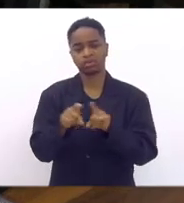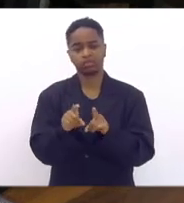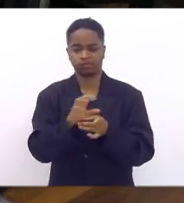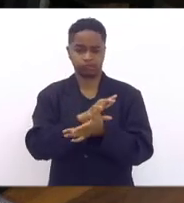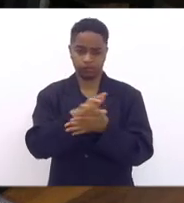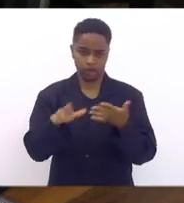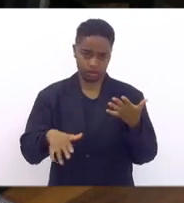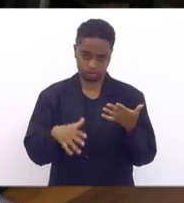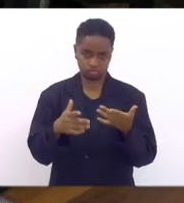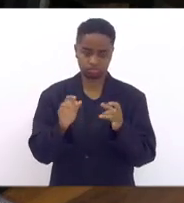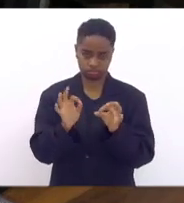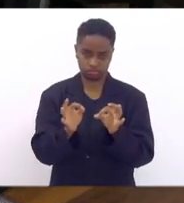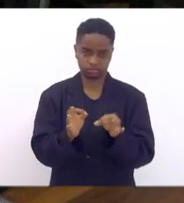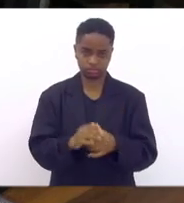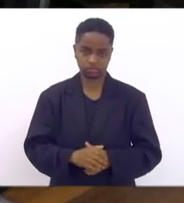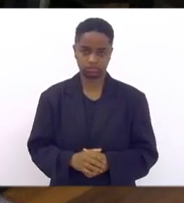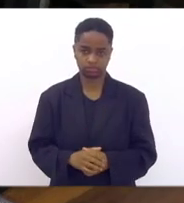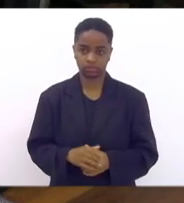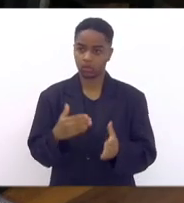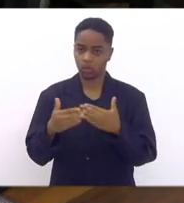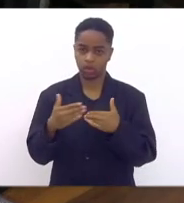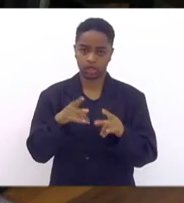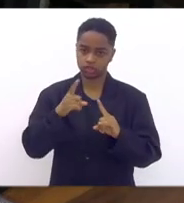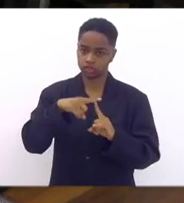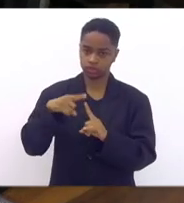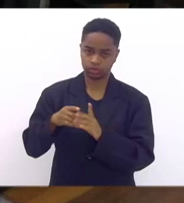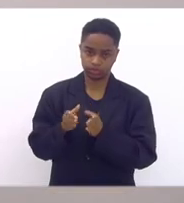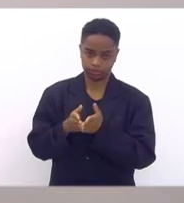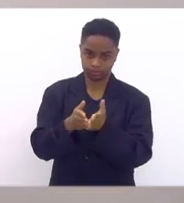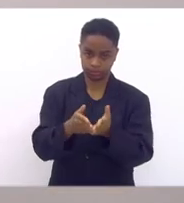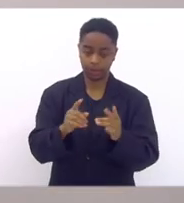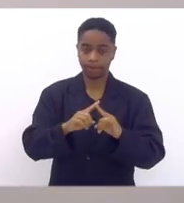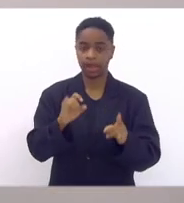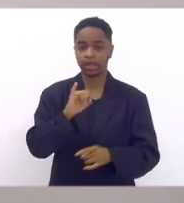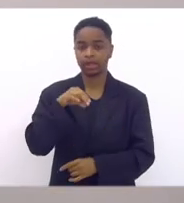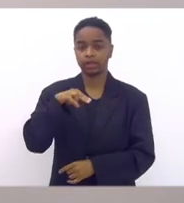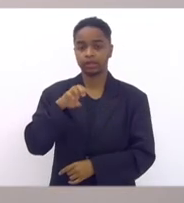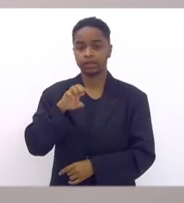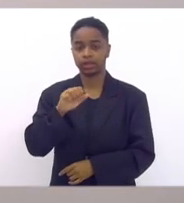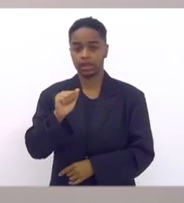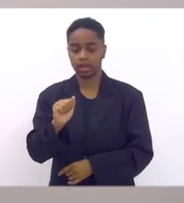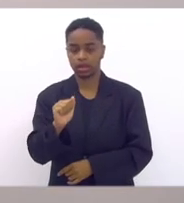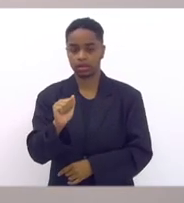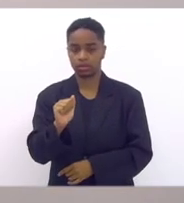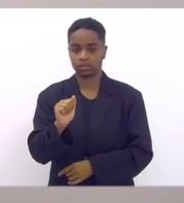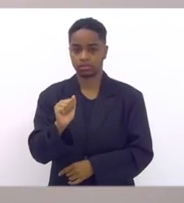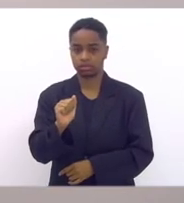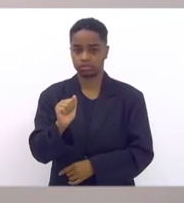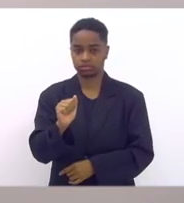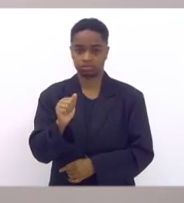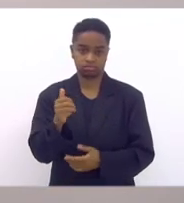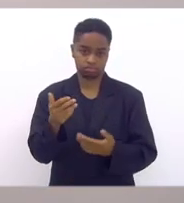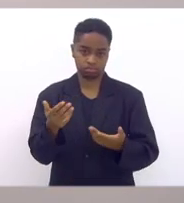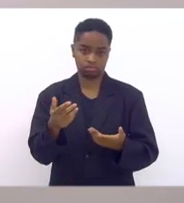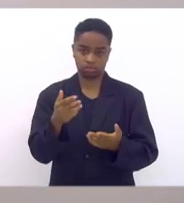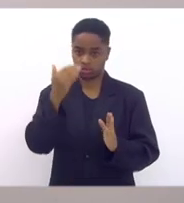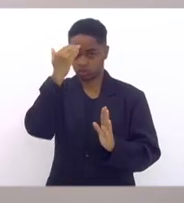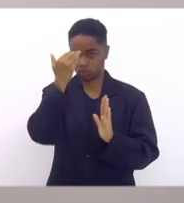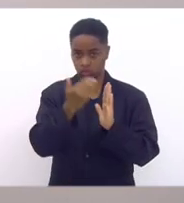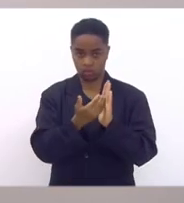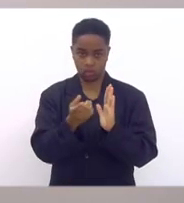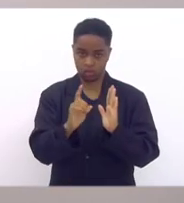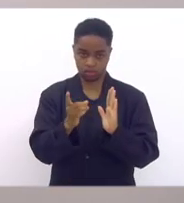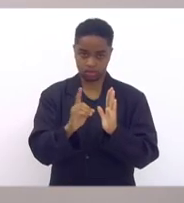sim qualquer tipo de de embarcação uhum o Inea com relação a isso né já que foi descumprido